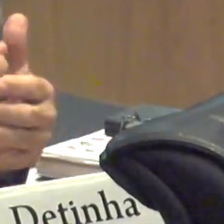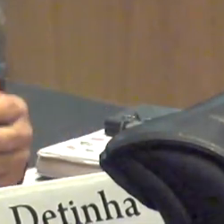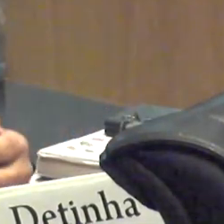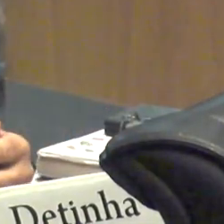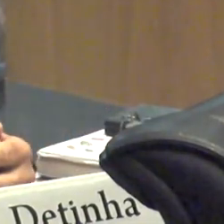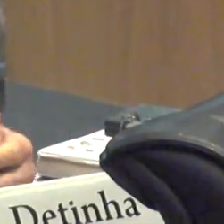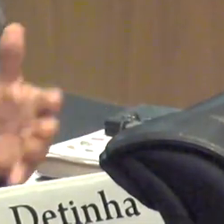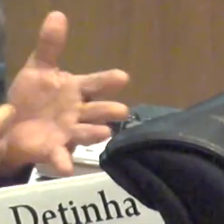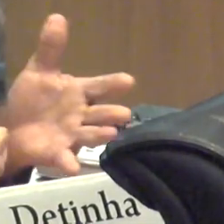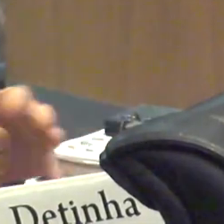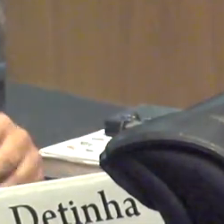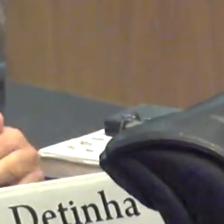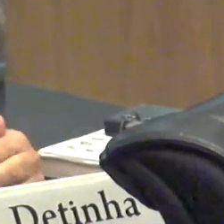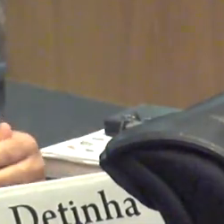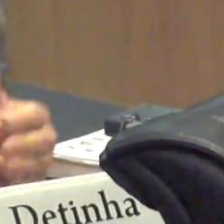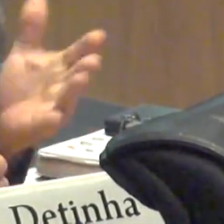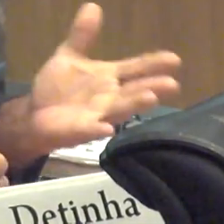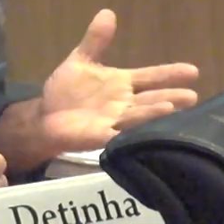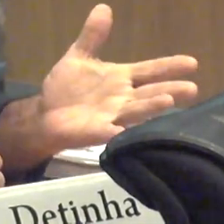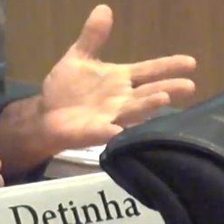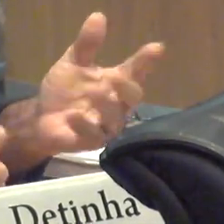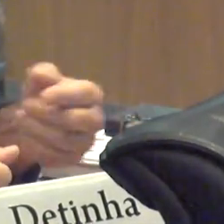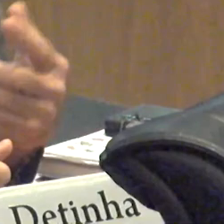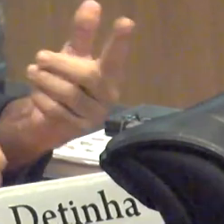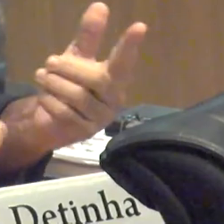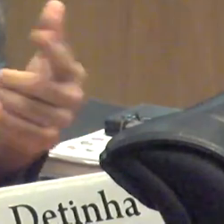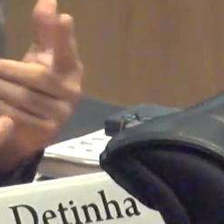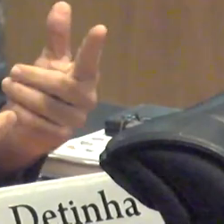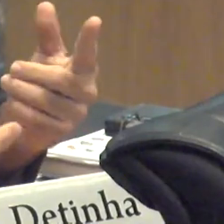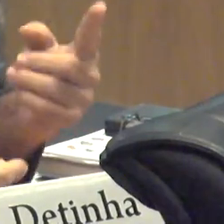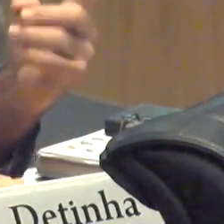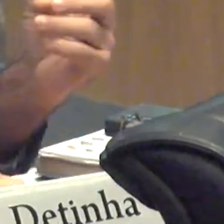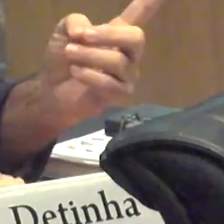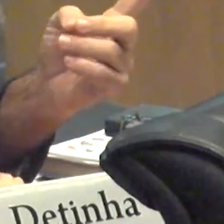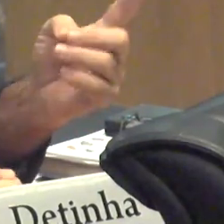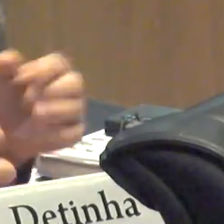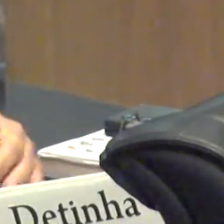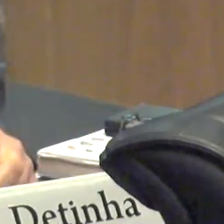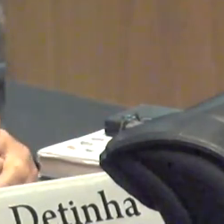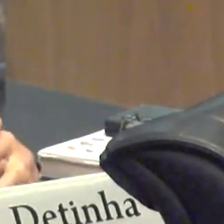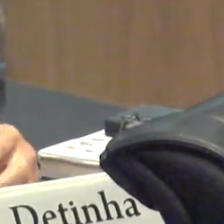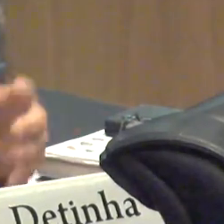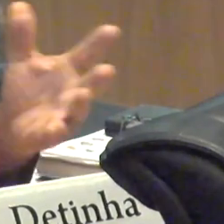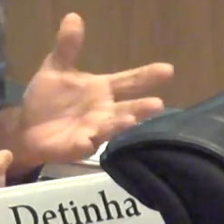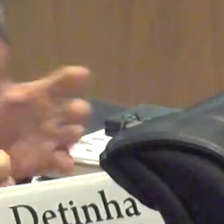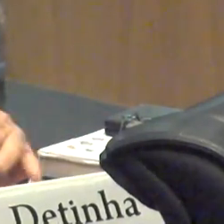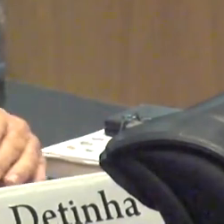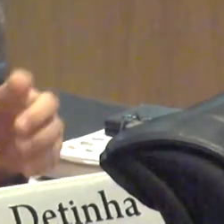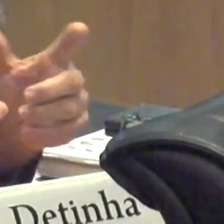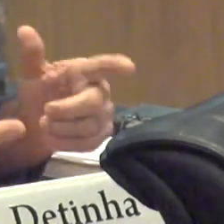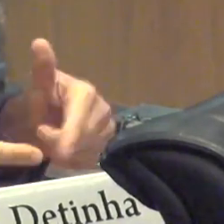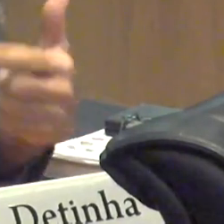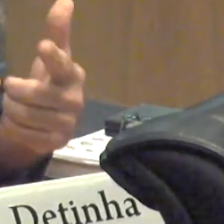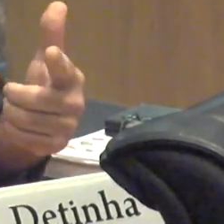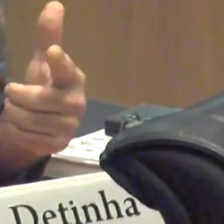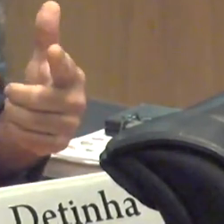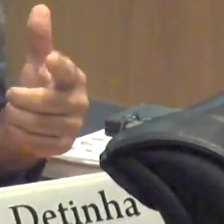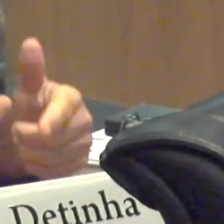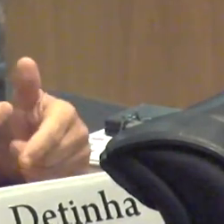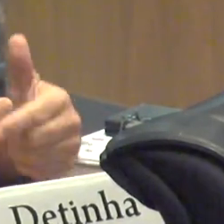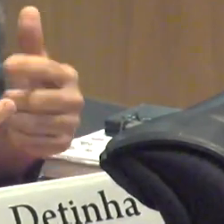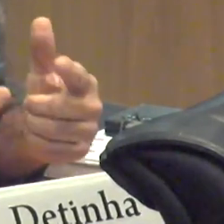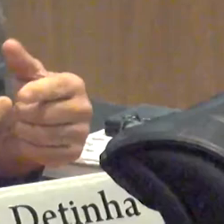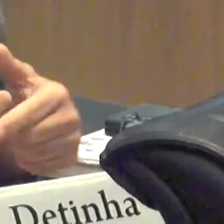se predispuseram, que são os ferryboats. Tem uma empresa que não tem nenhum ferro e está lá em Belém esperando